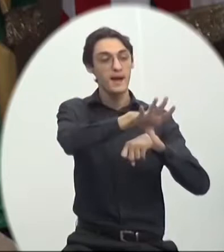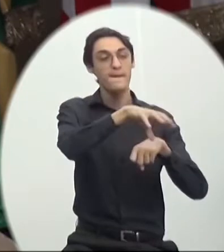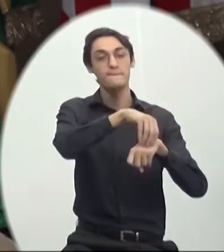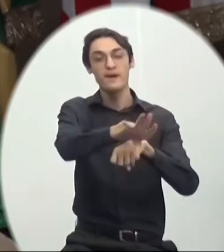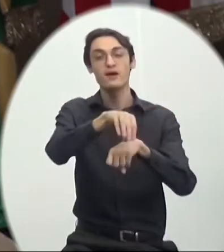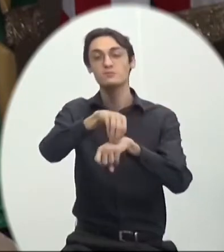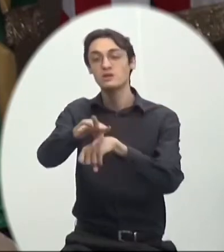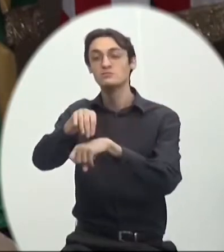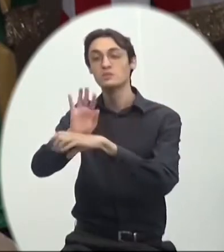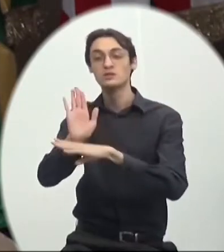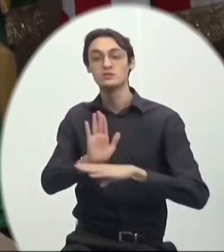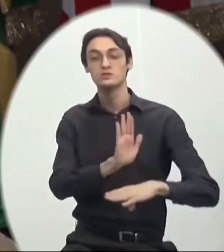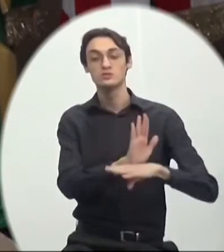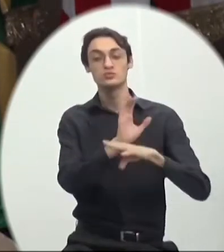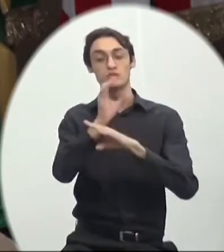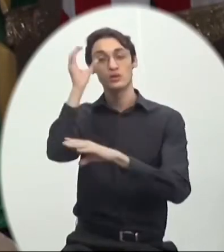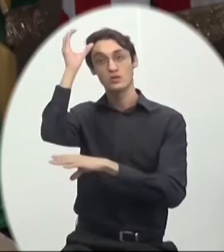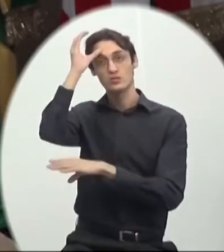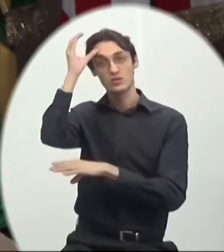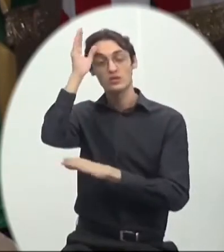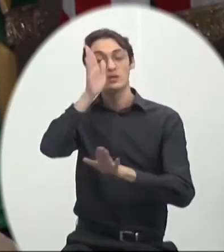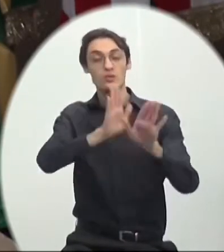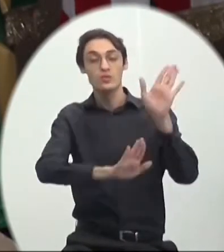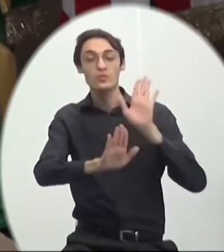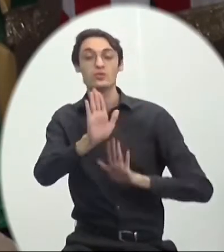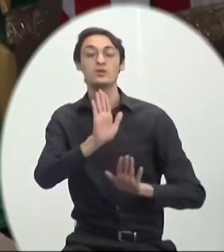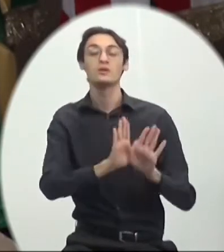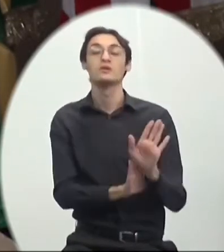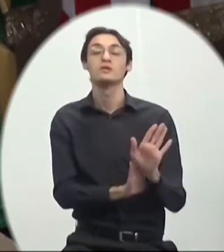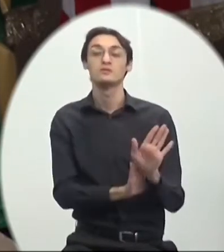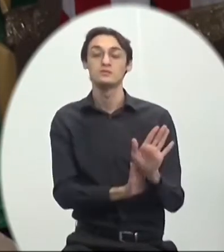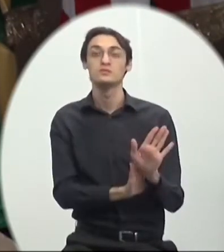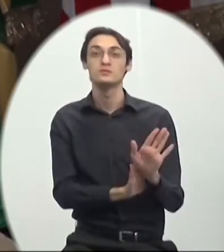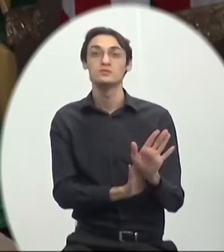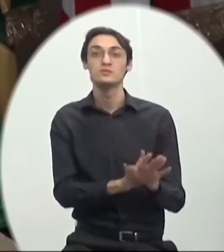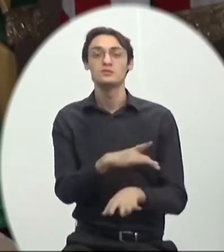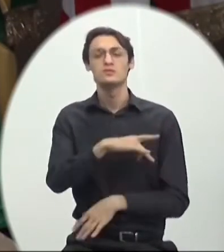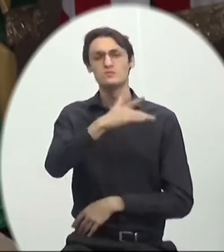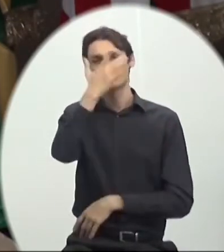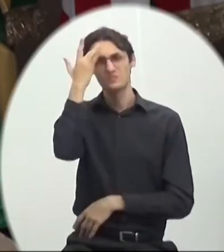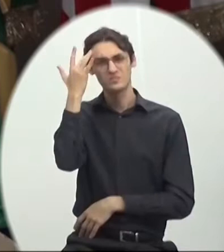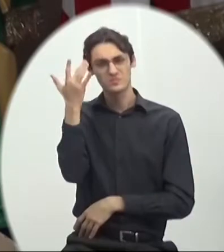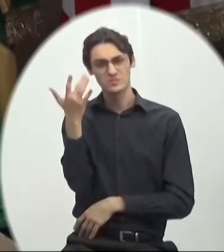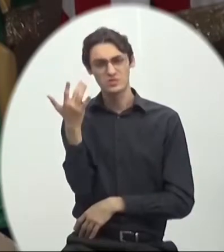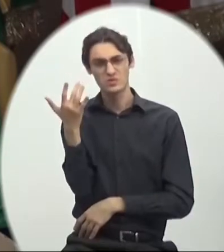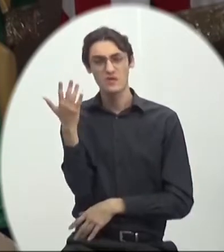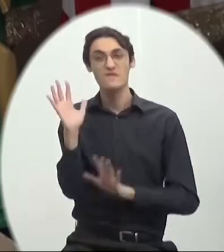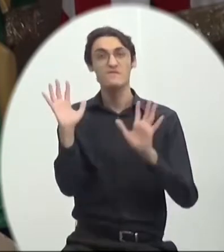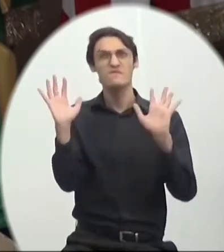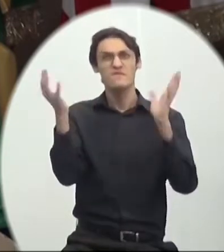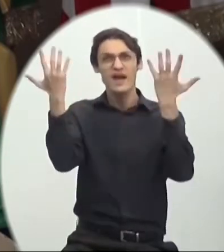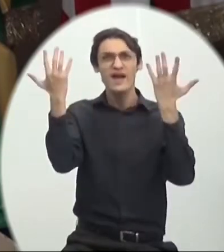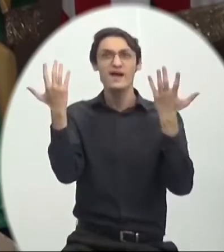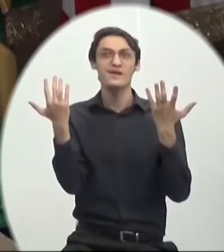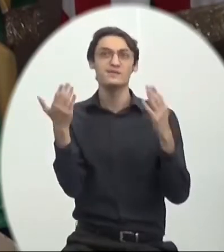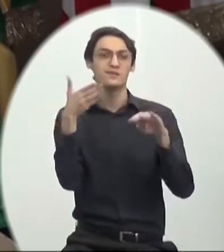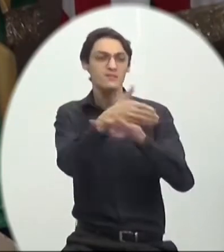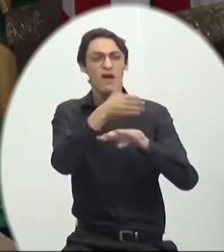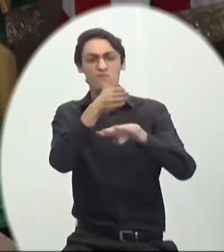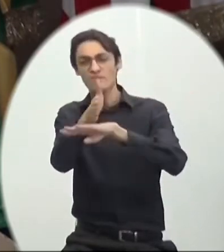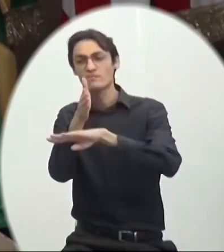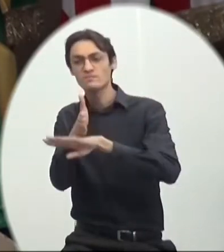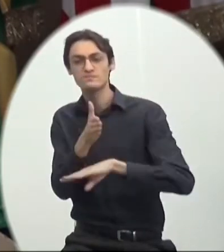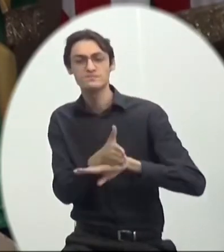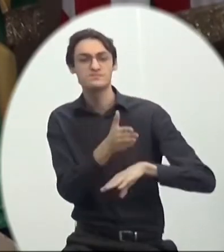a conscientização, levar o cuidado a todos. A gente vê muita gente passando nas festas, fazendo alguns eventos, etc.,